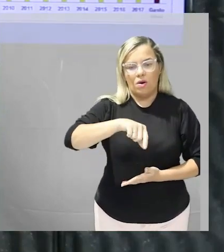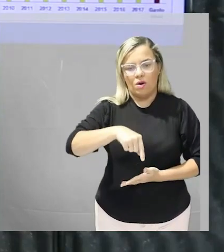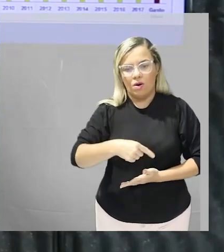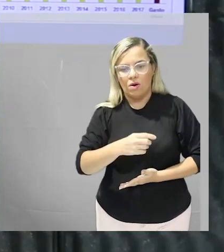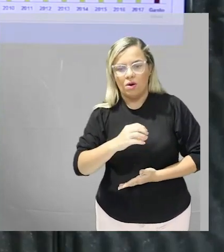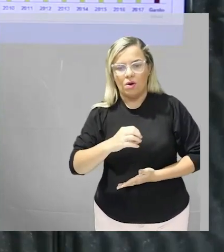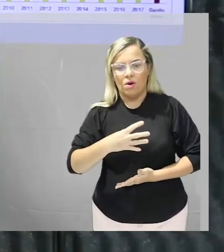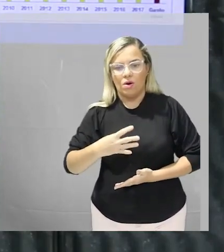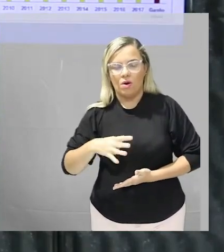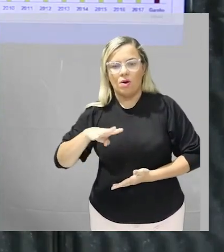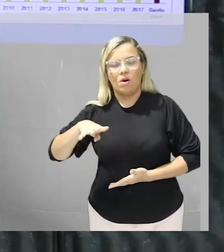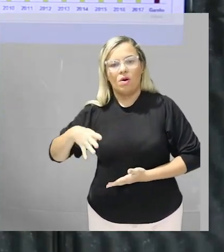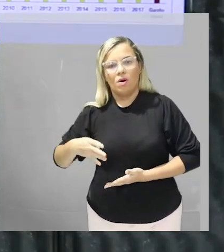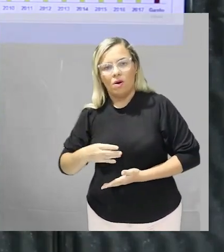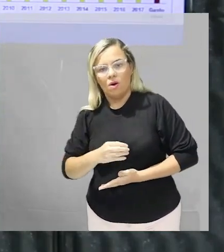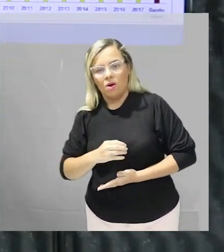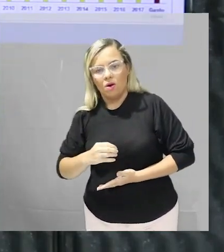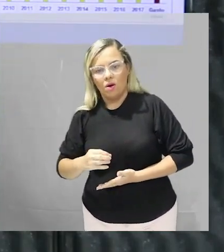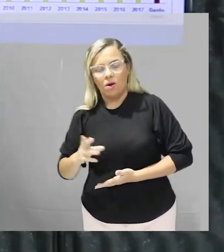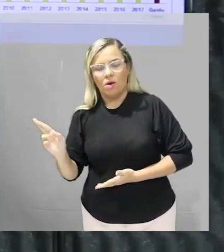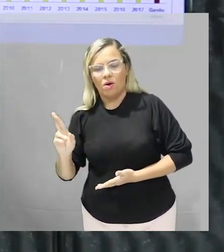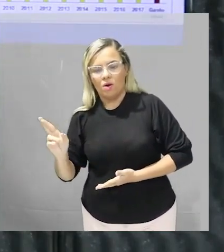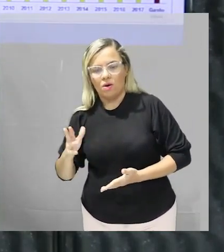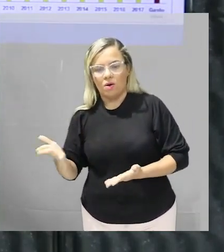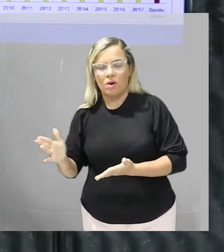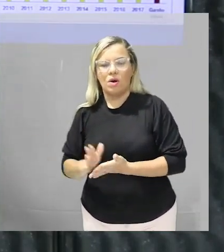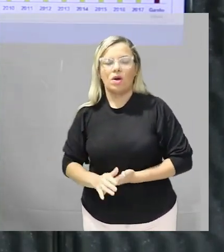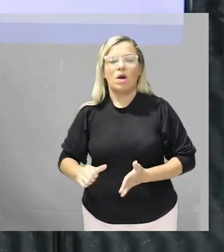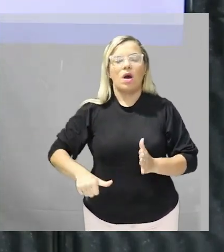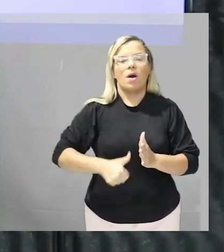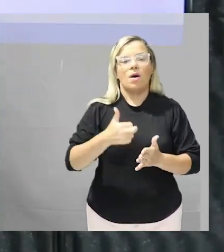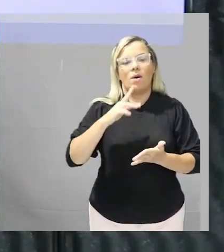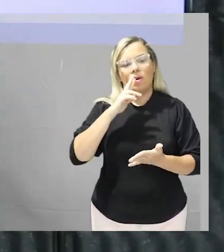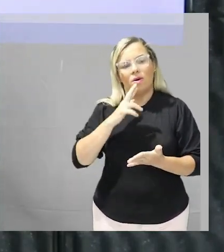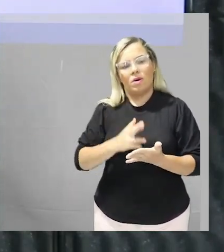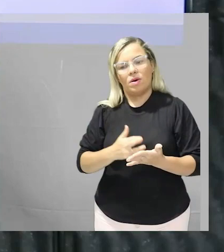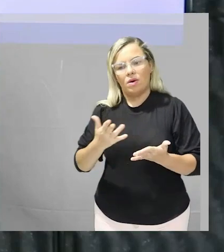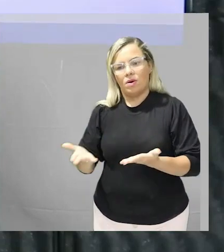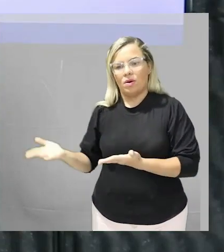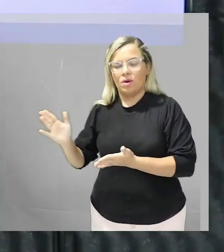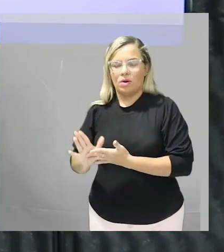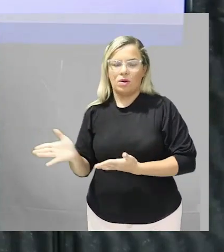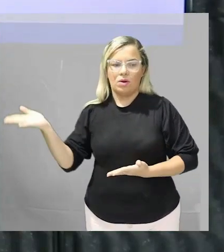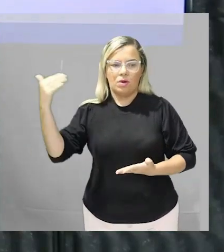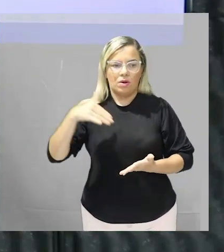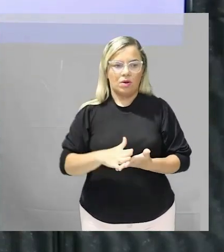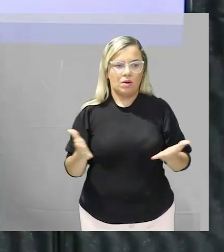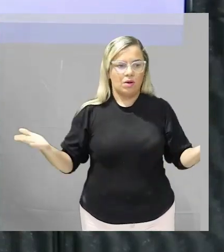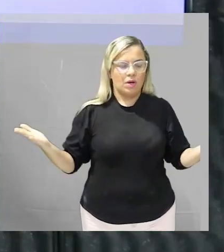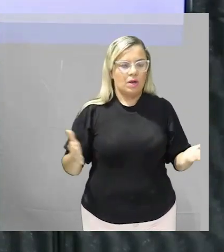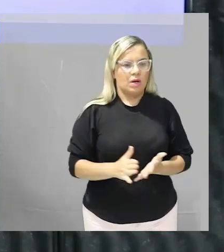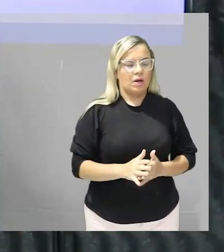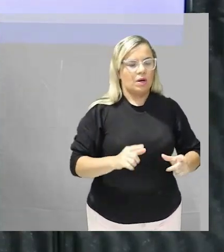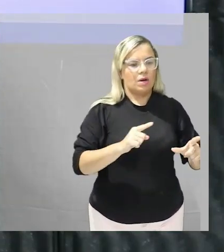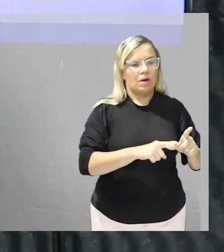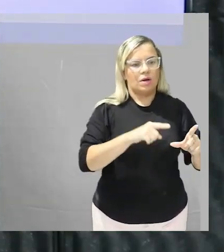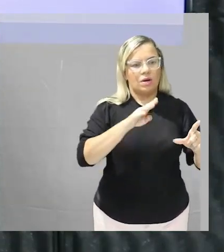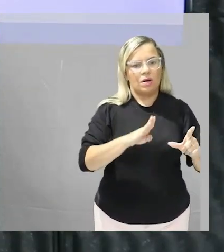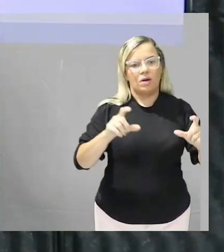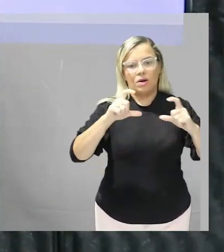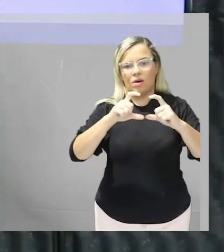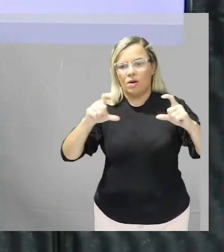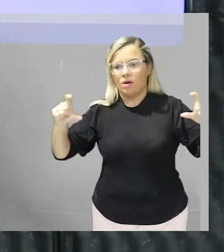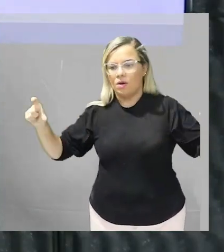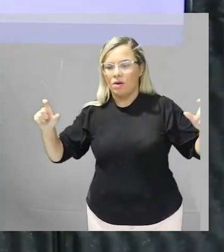e também já damos aqui a primeira resposta certinho então passamos agora para a letra b e na letra B